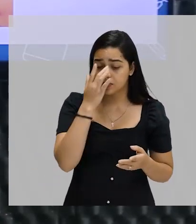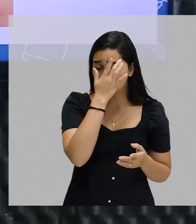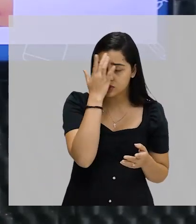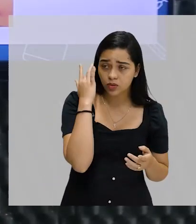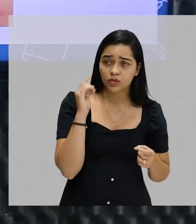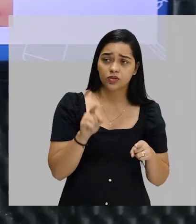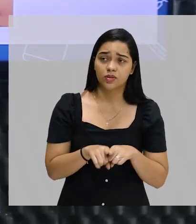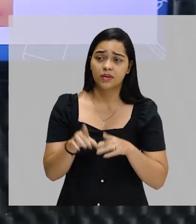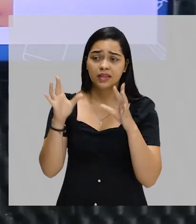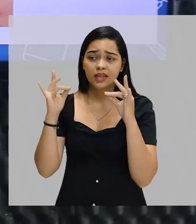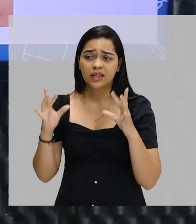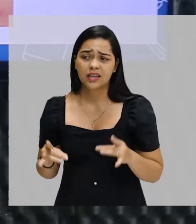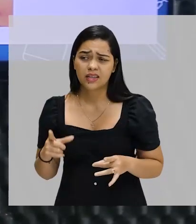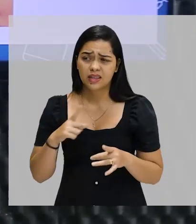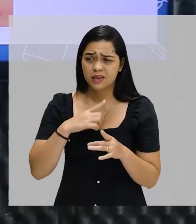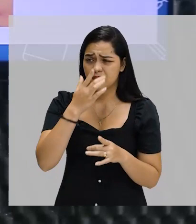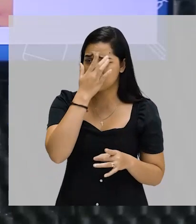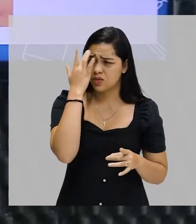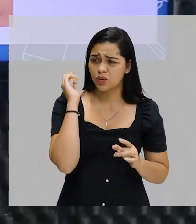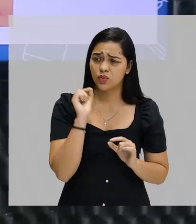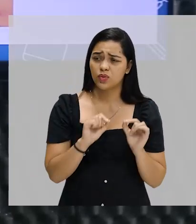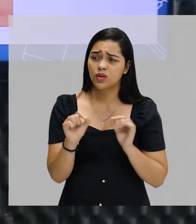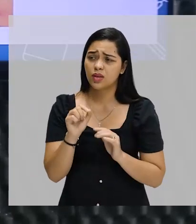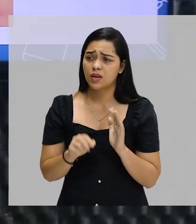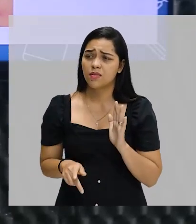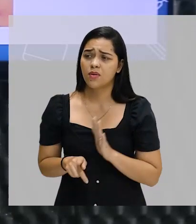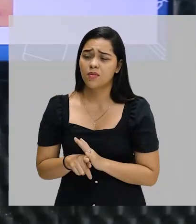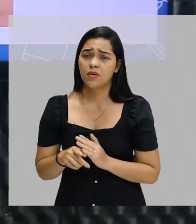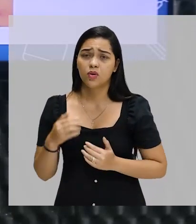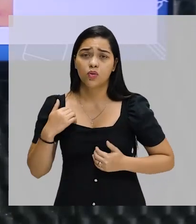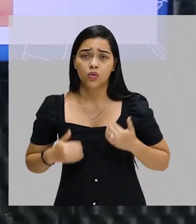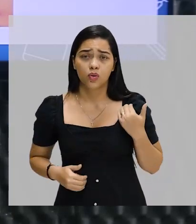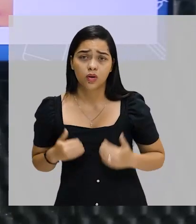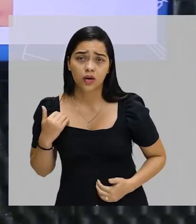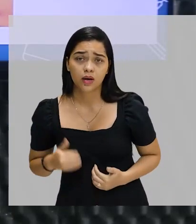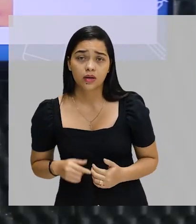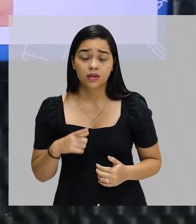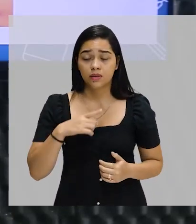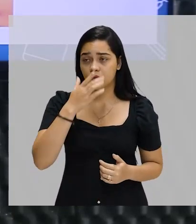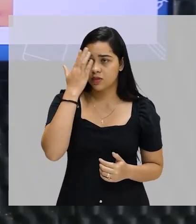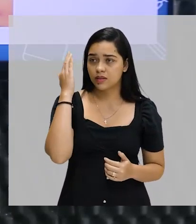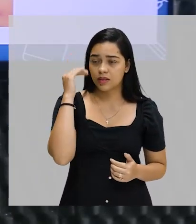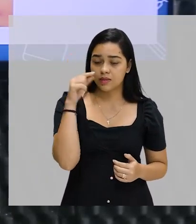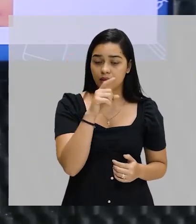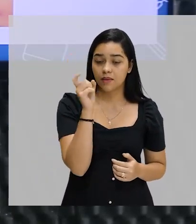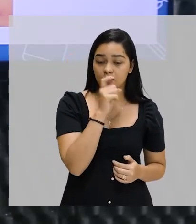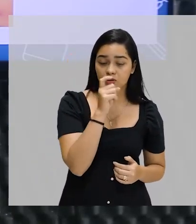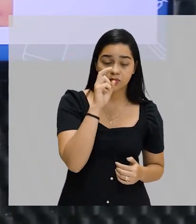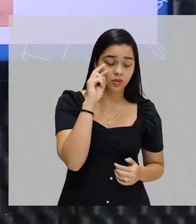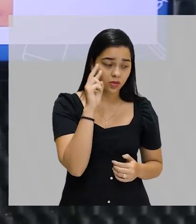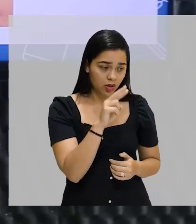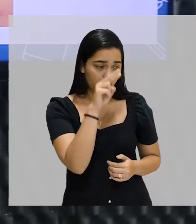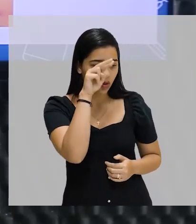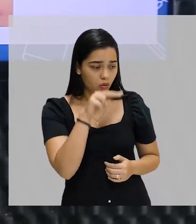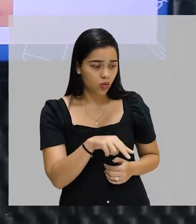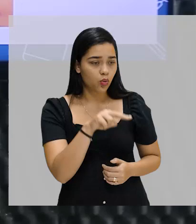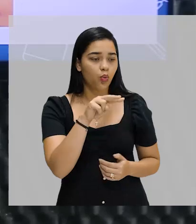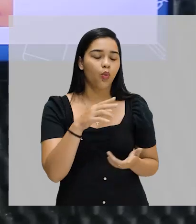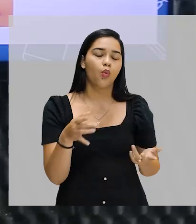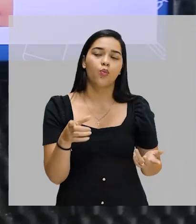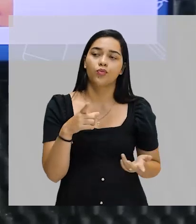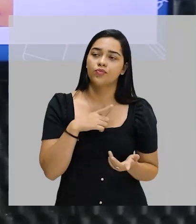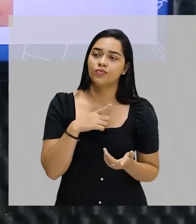pessoas, detalhes. Tem gente que é especialista em linguagem corporal, tem gente que sabe quando a pessoa está mentindo pelo olhar, pela forma